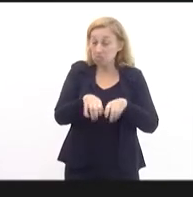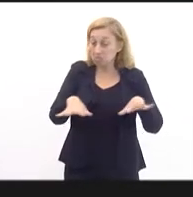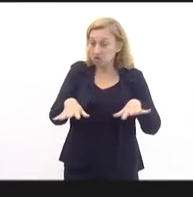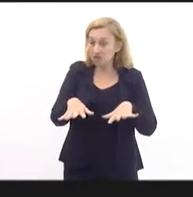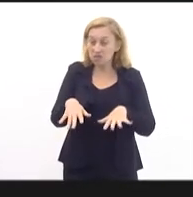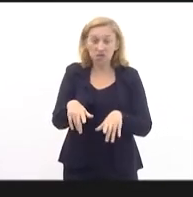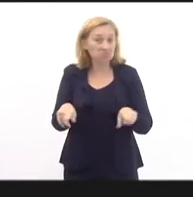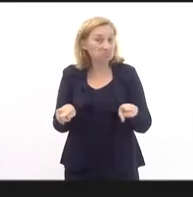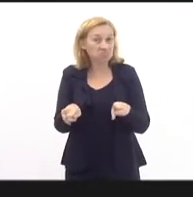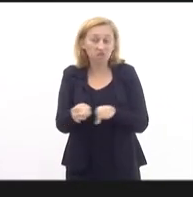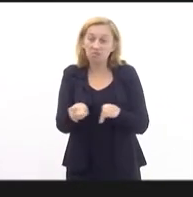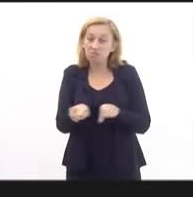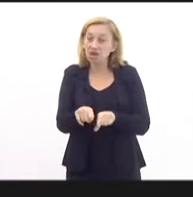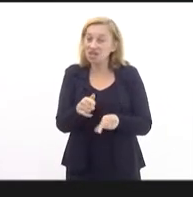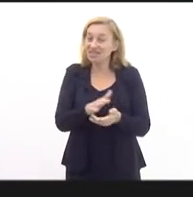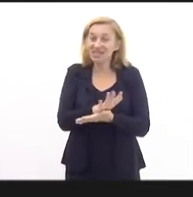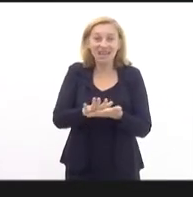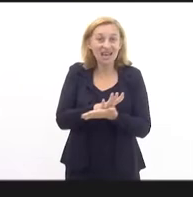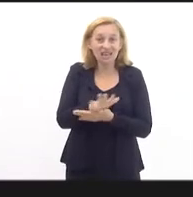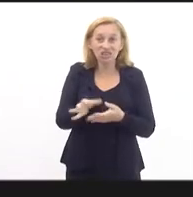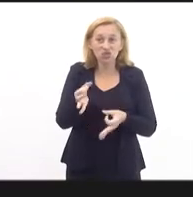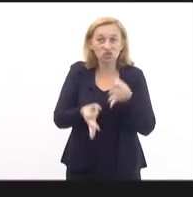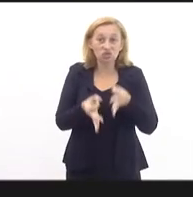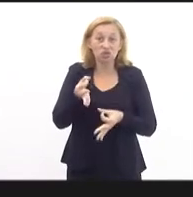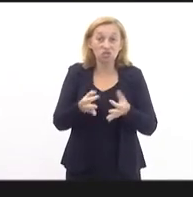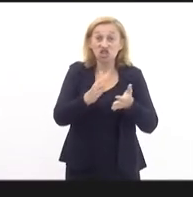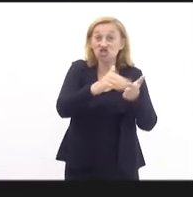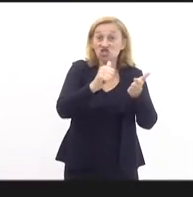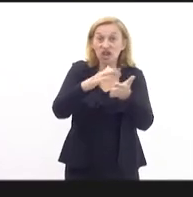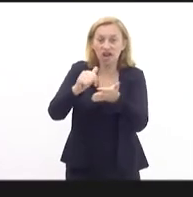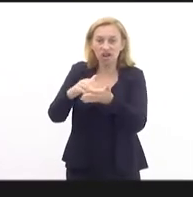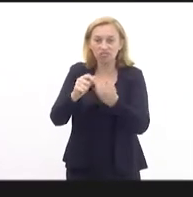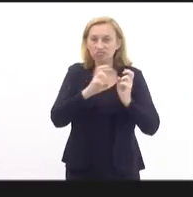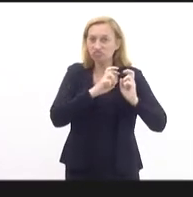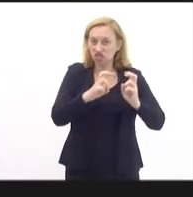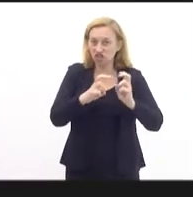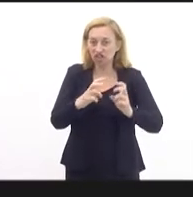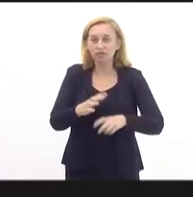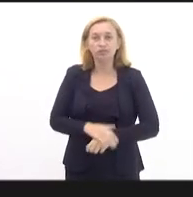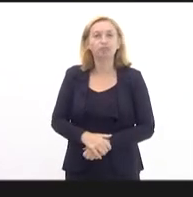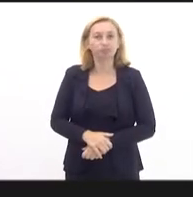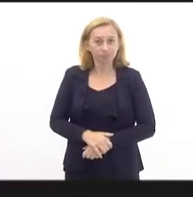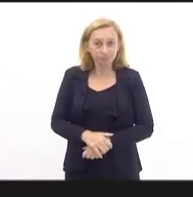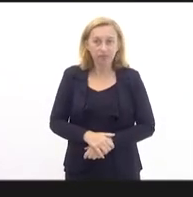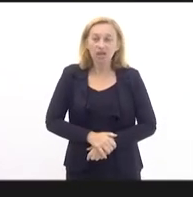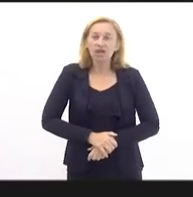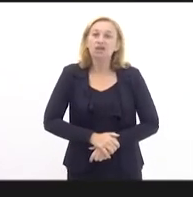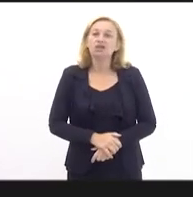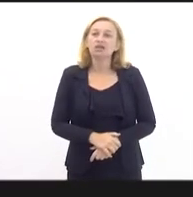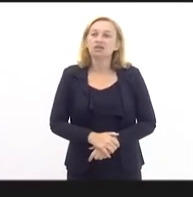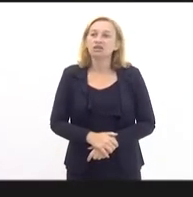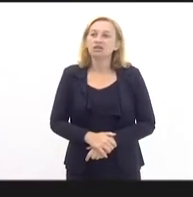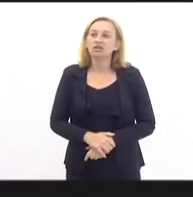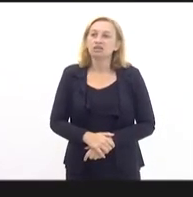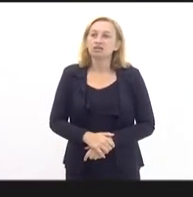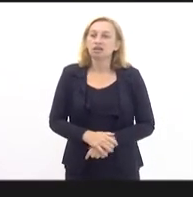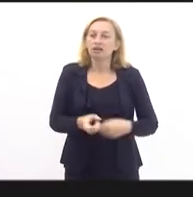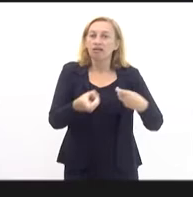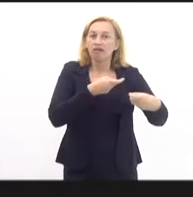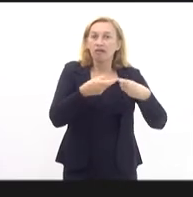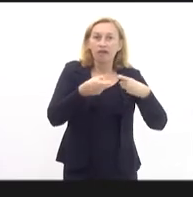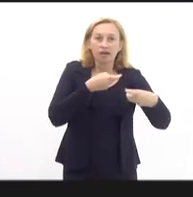porque eles tiraram os trens, né? Nem a